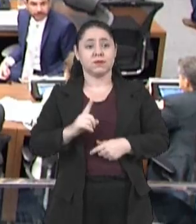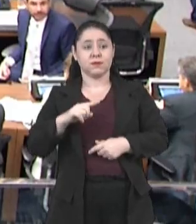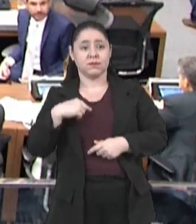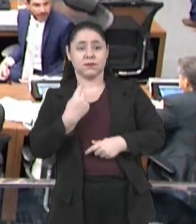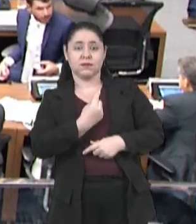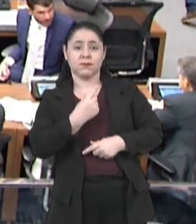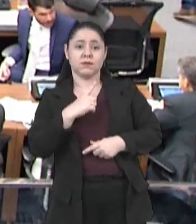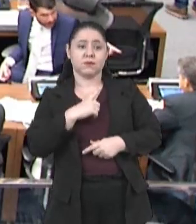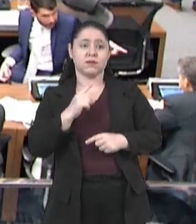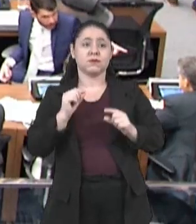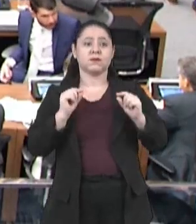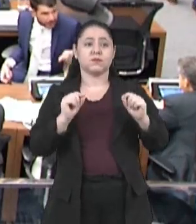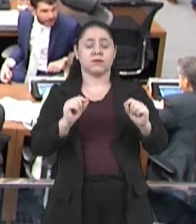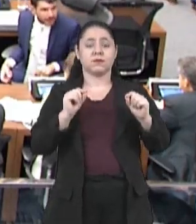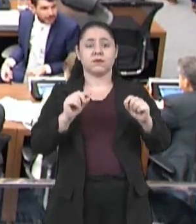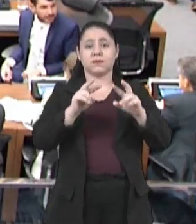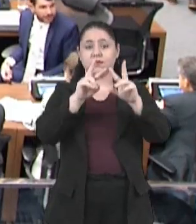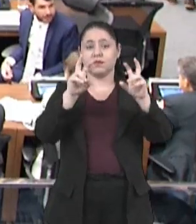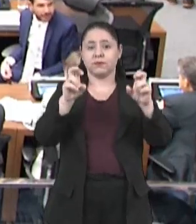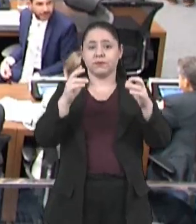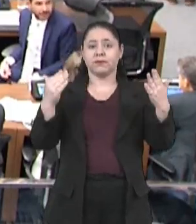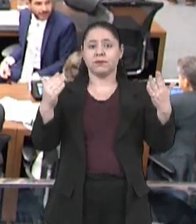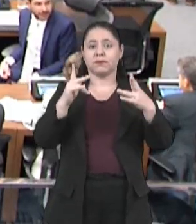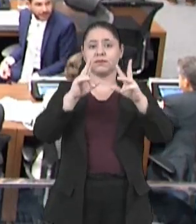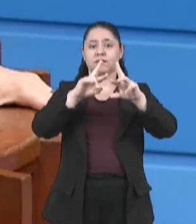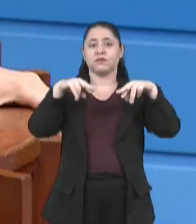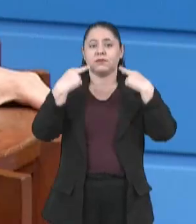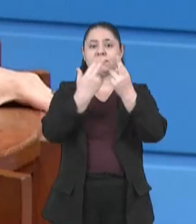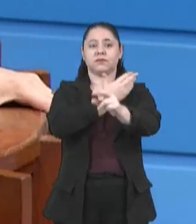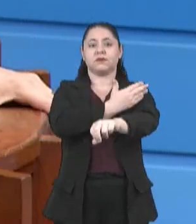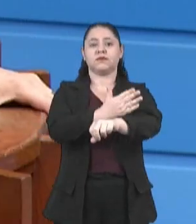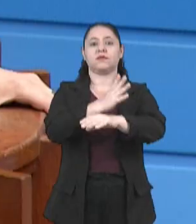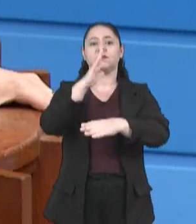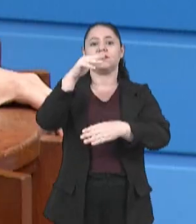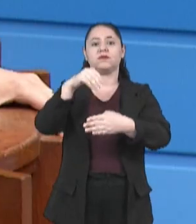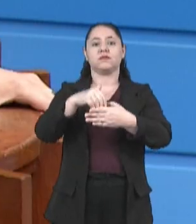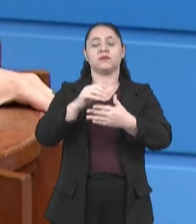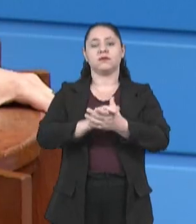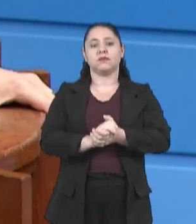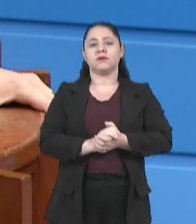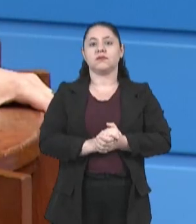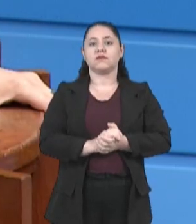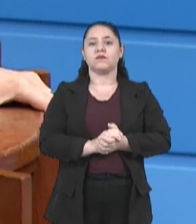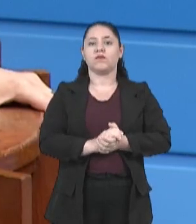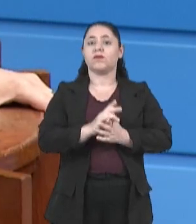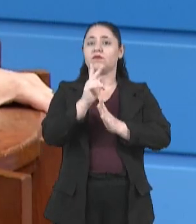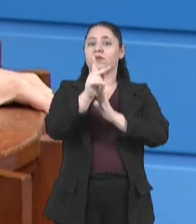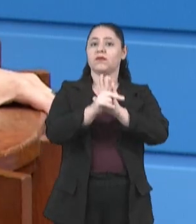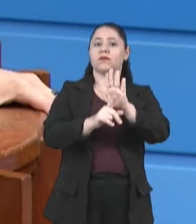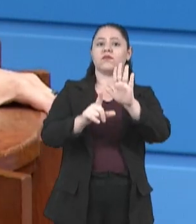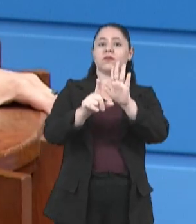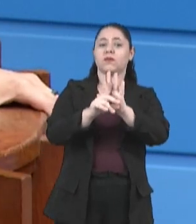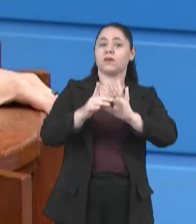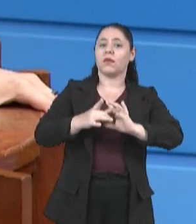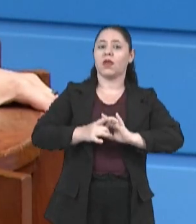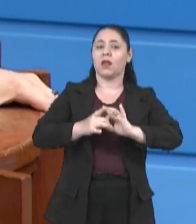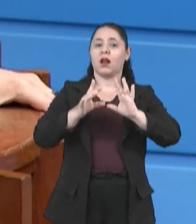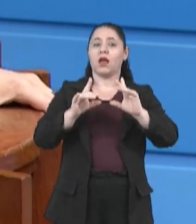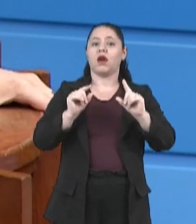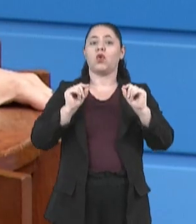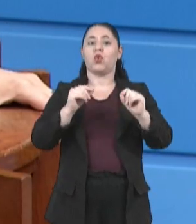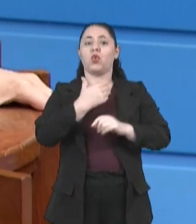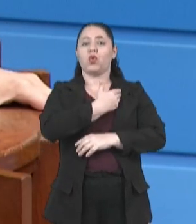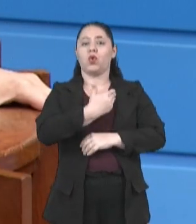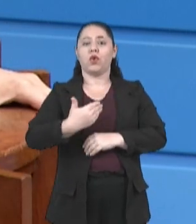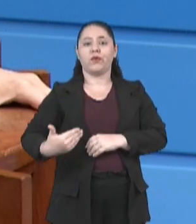nós temos na pauta desta sessão a votação de um projeto que autoriza